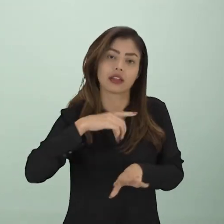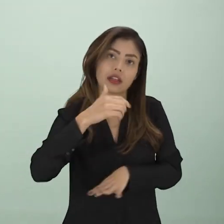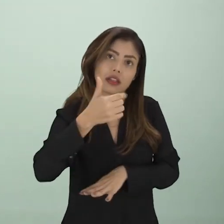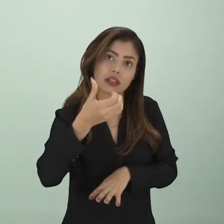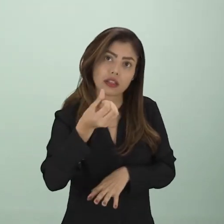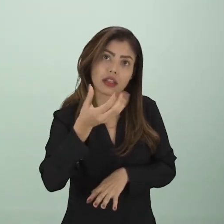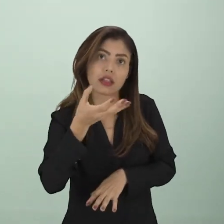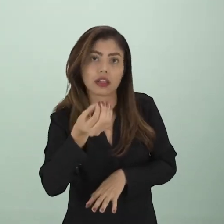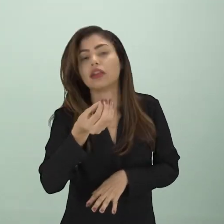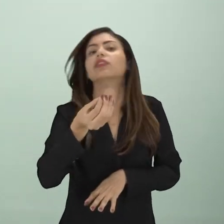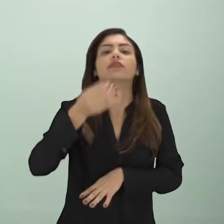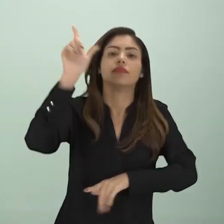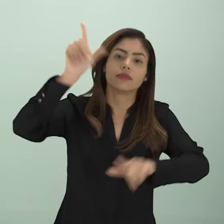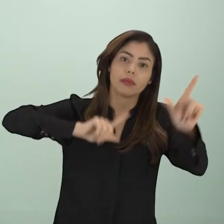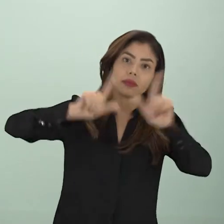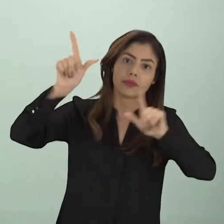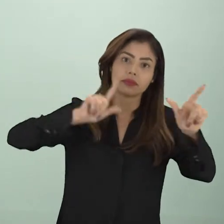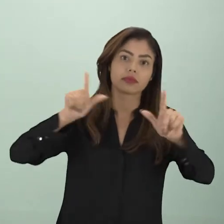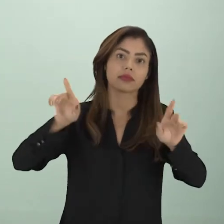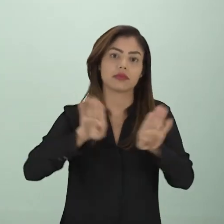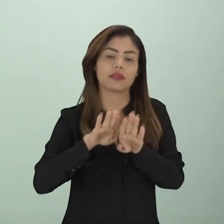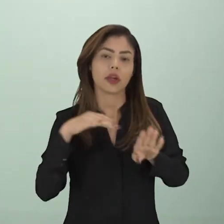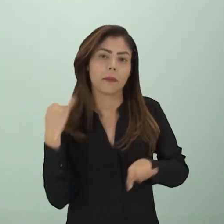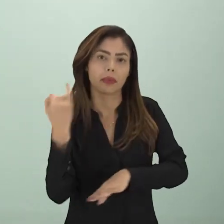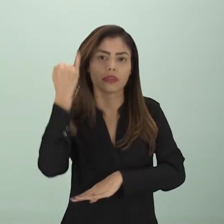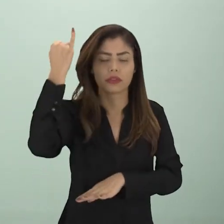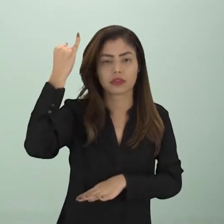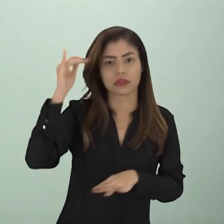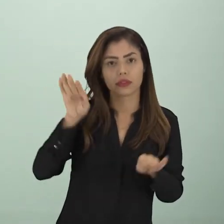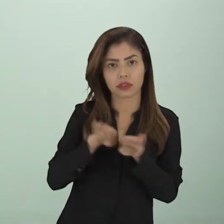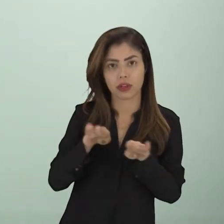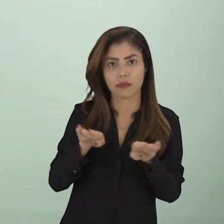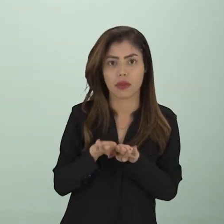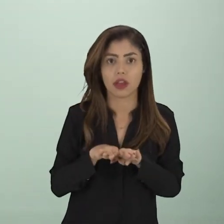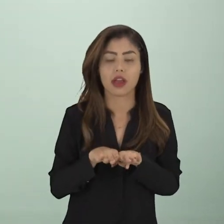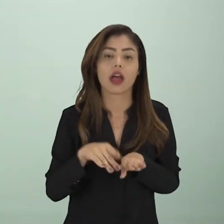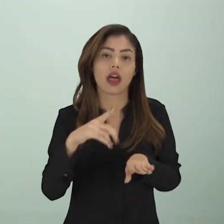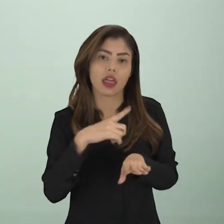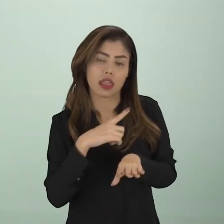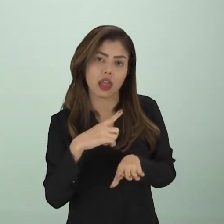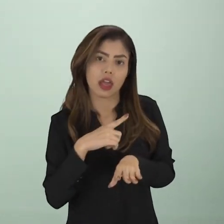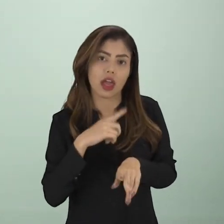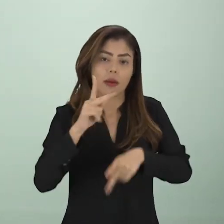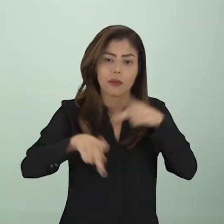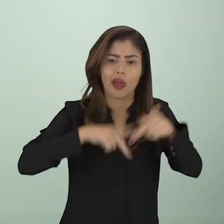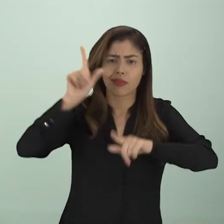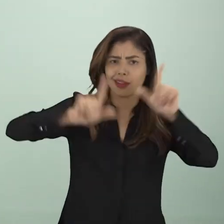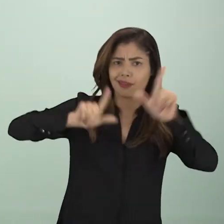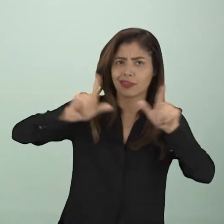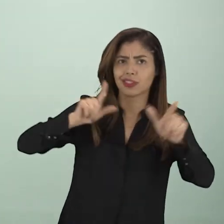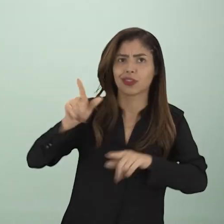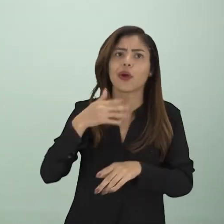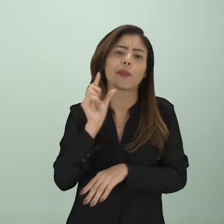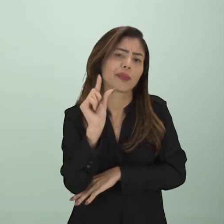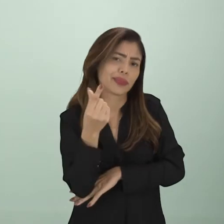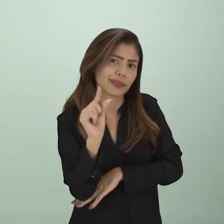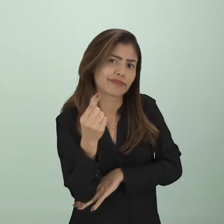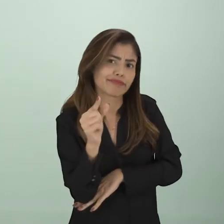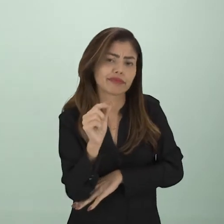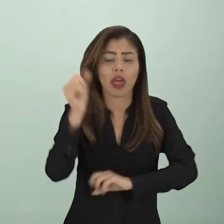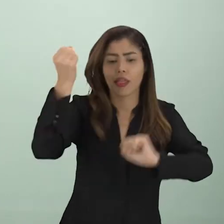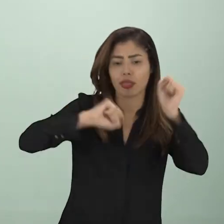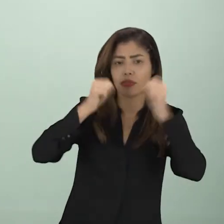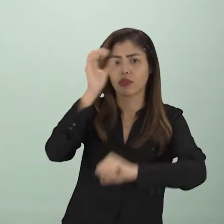60, a televisão foi de suma importância e a televisão é que popularizou um pouco essa cultura aí, né? Essa